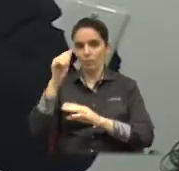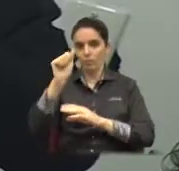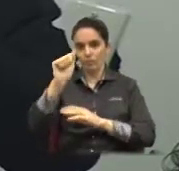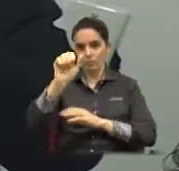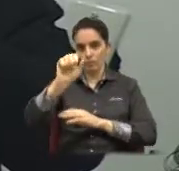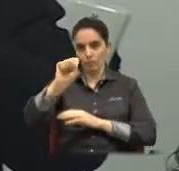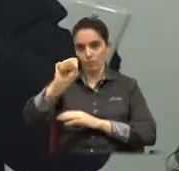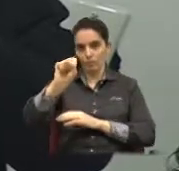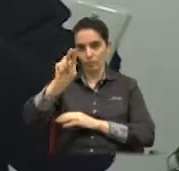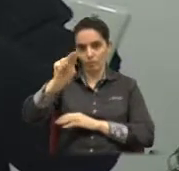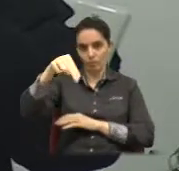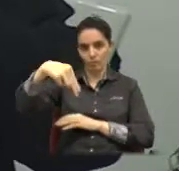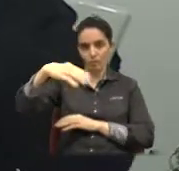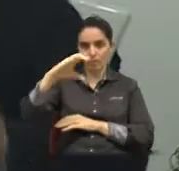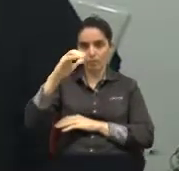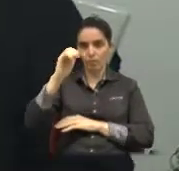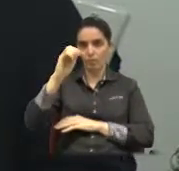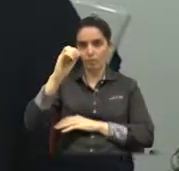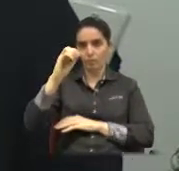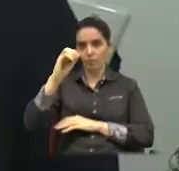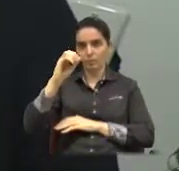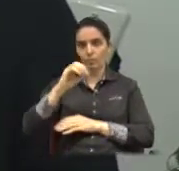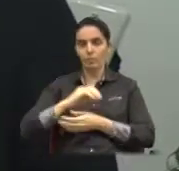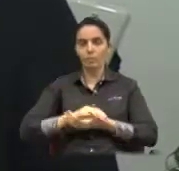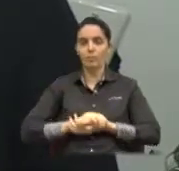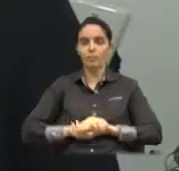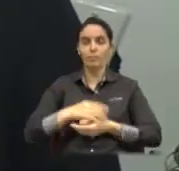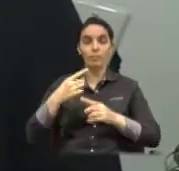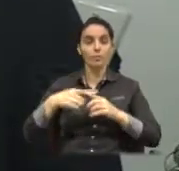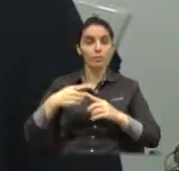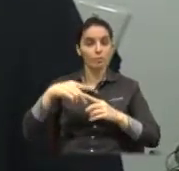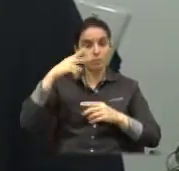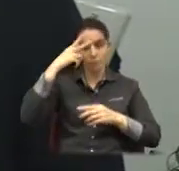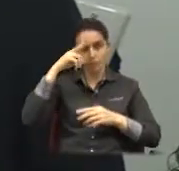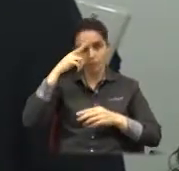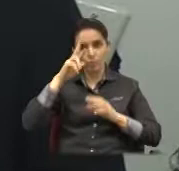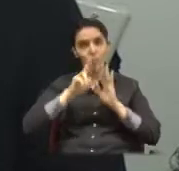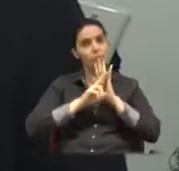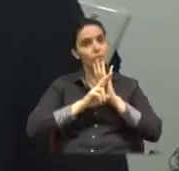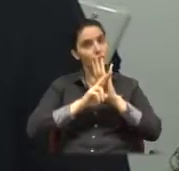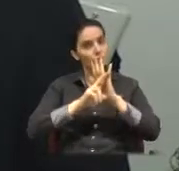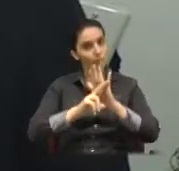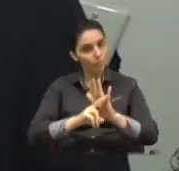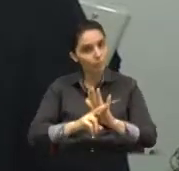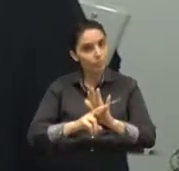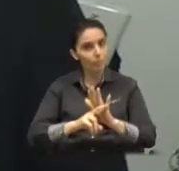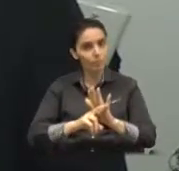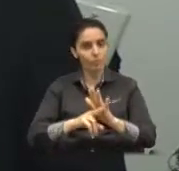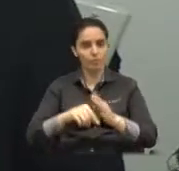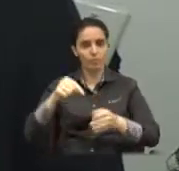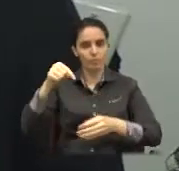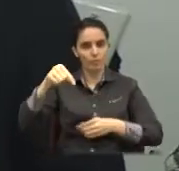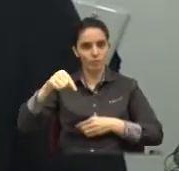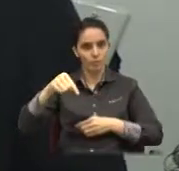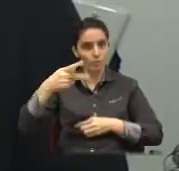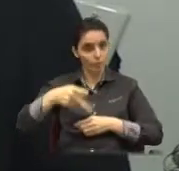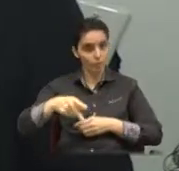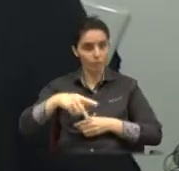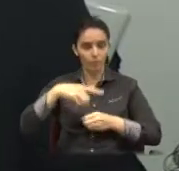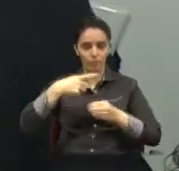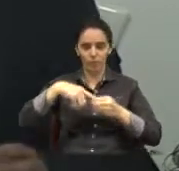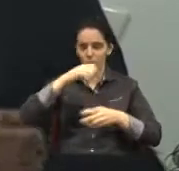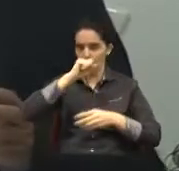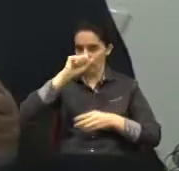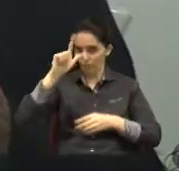pelo lado histórico que ela tem dentro da nossa cidade. Além do